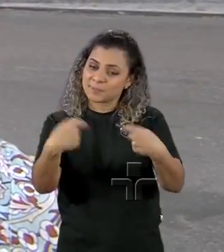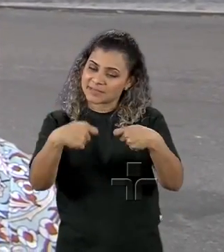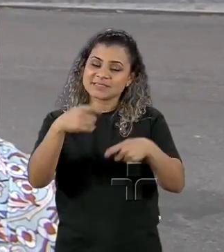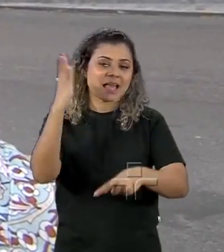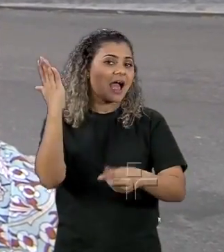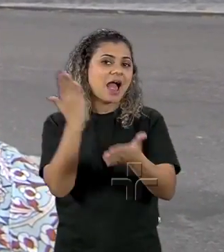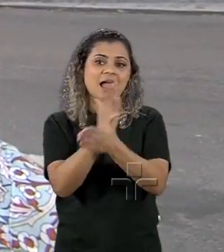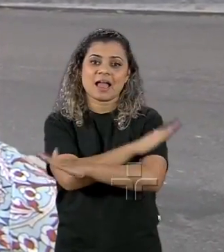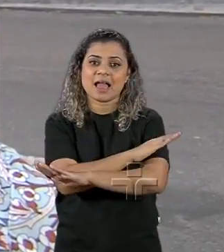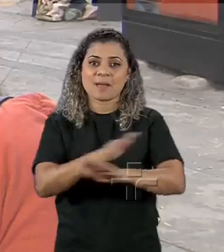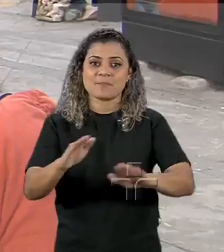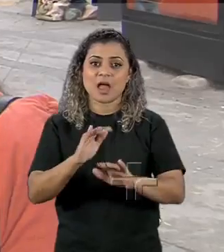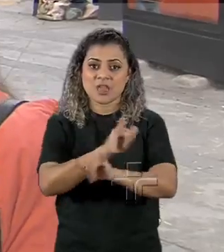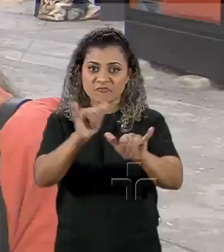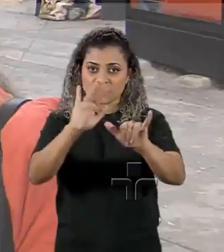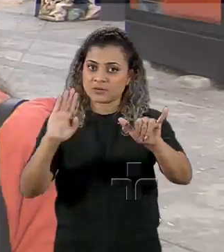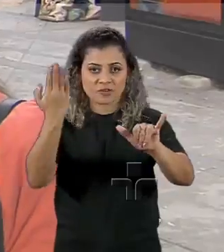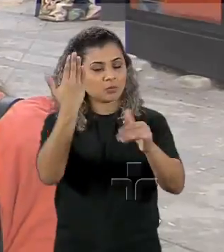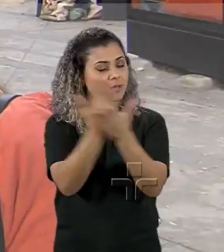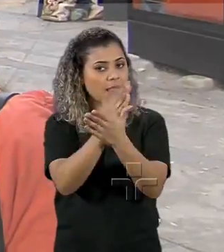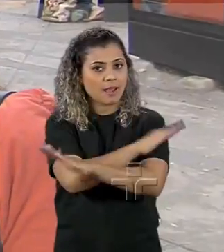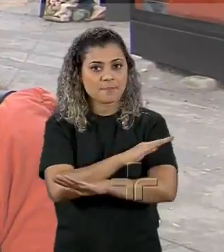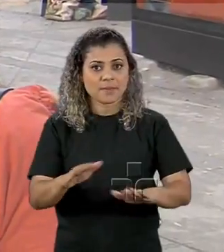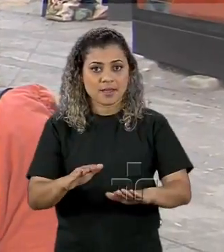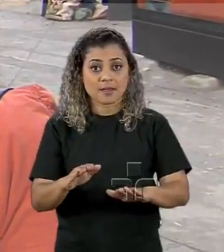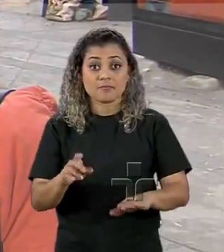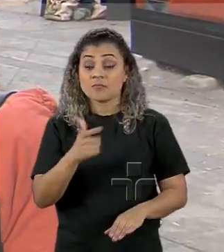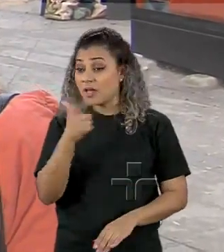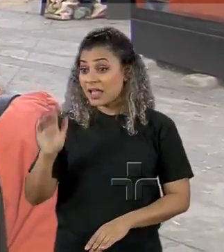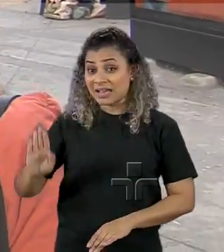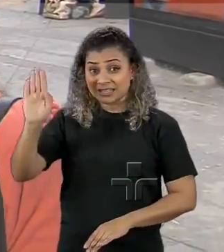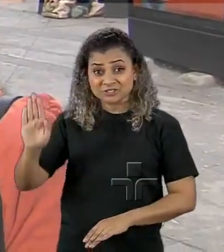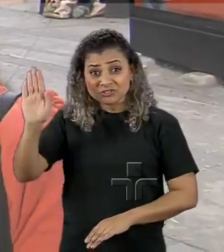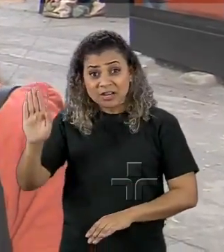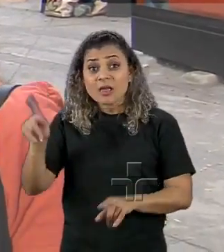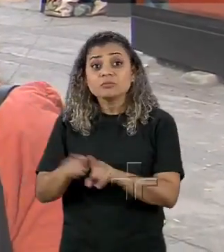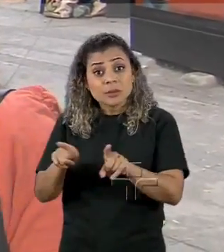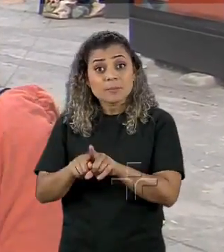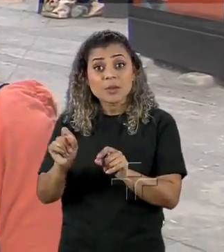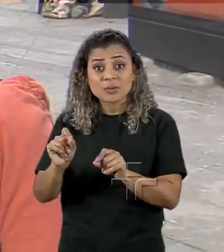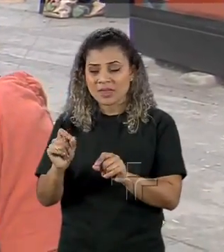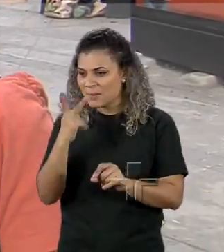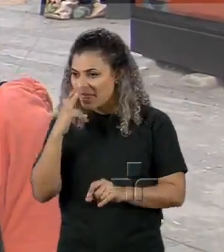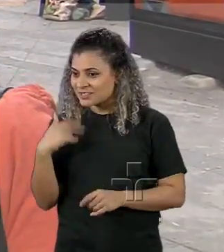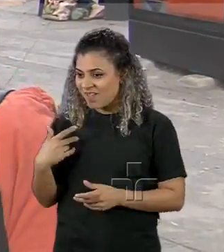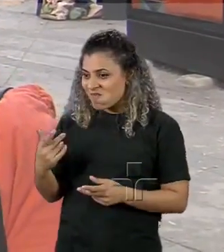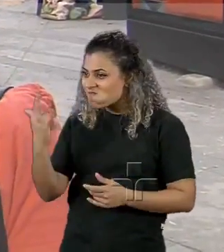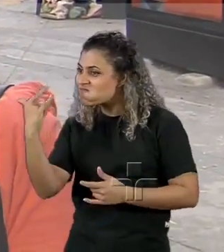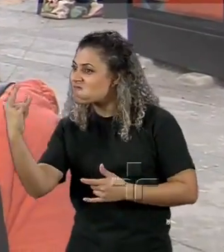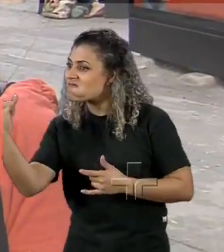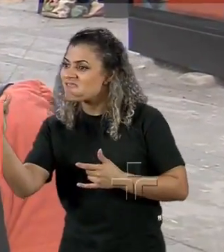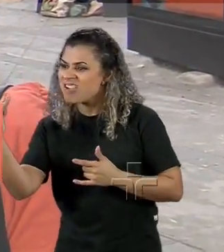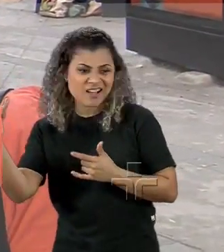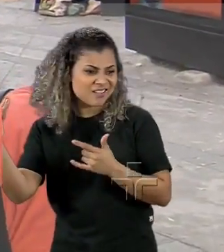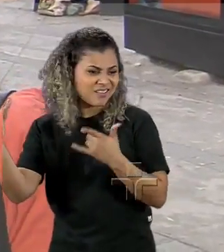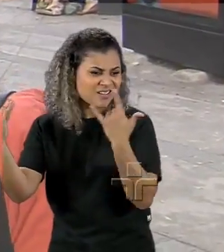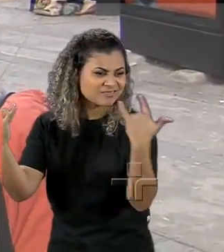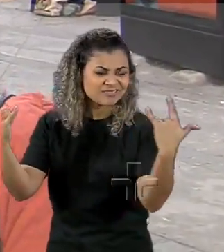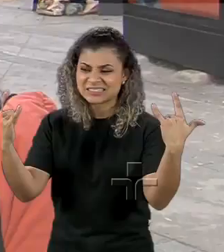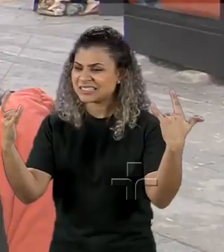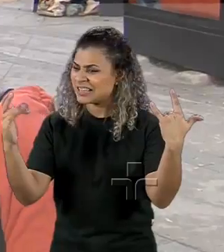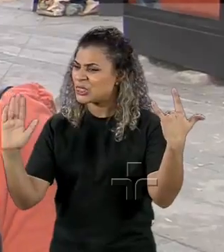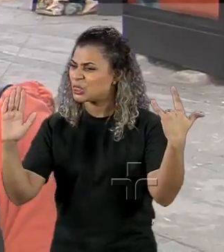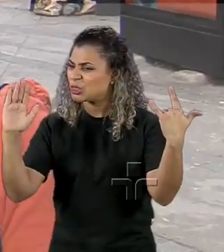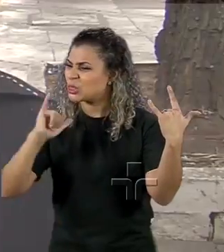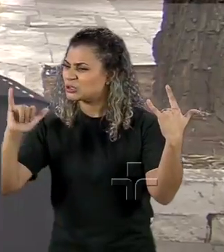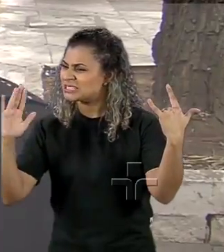esse tipo de informação. O outro candidato seria a melhor escolha e aí o pessoal acaba votando em outro por conta das